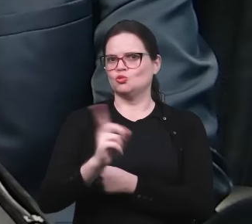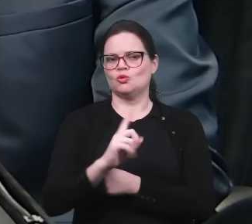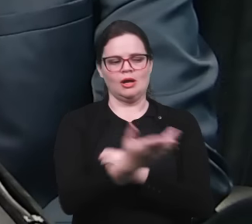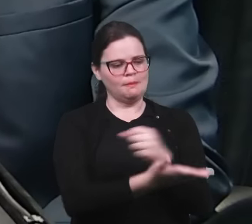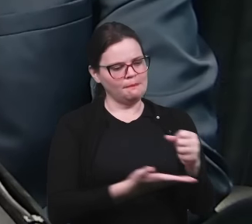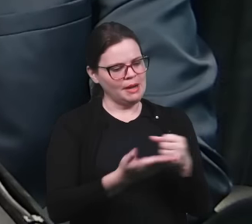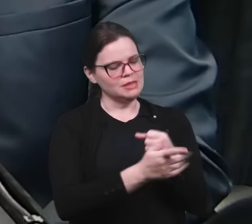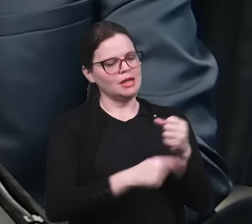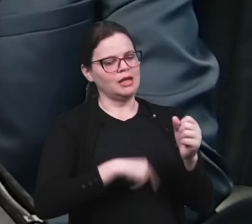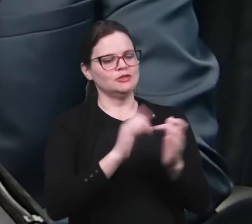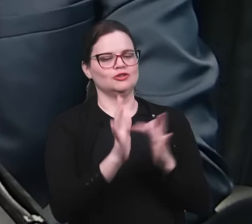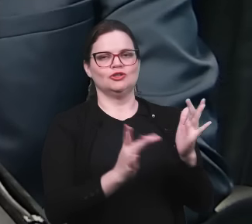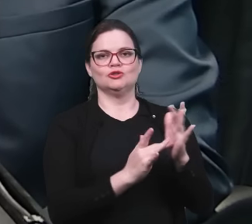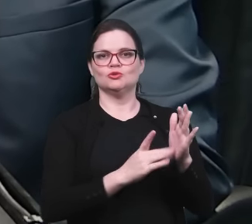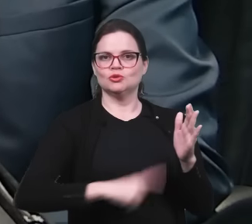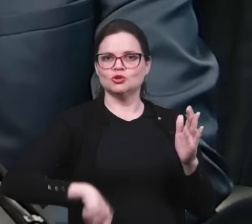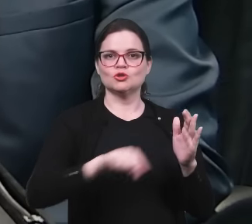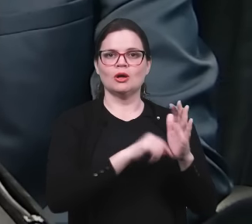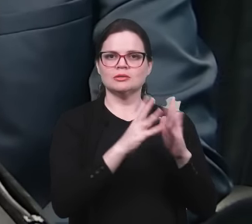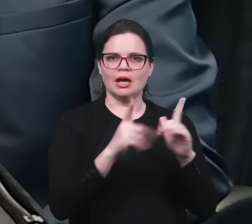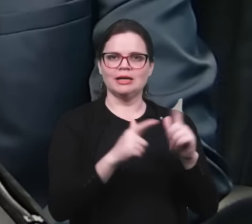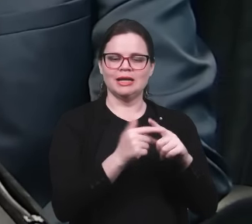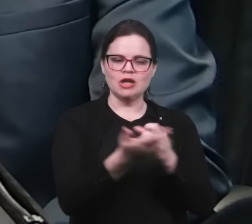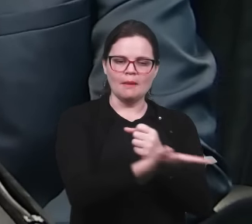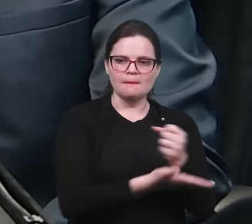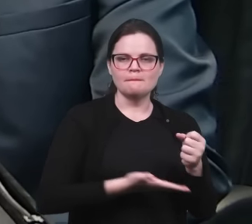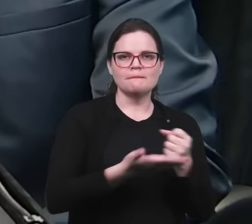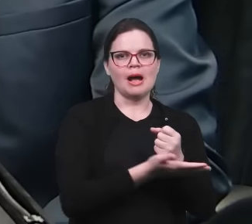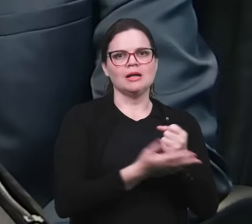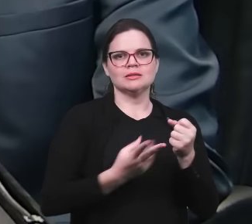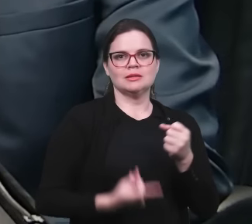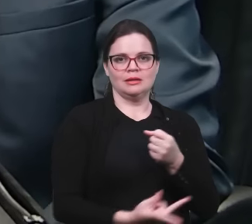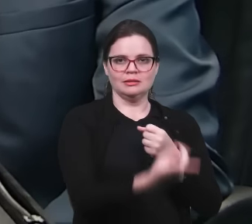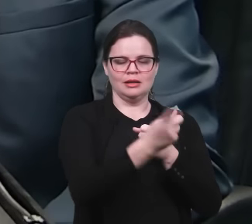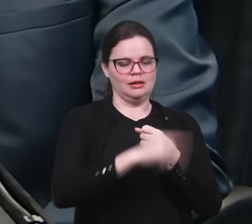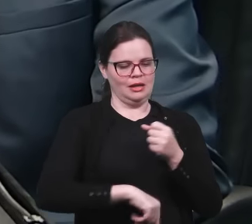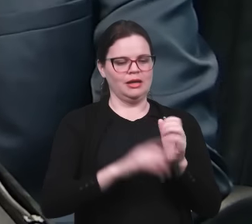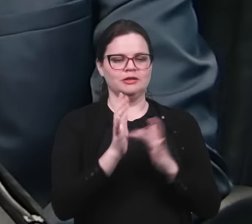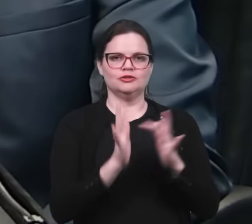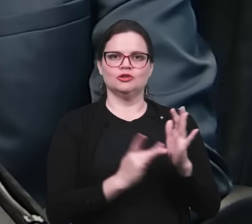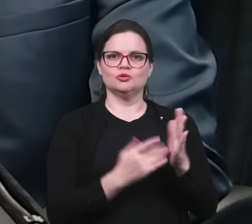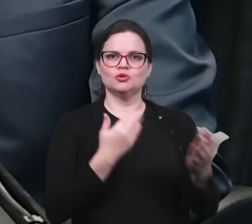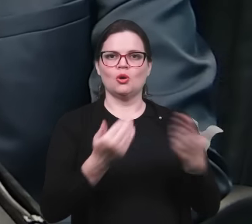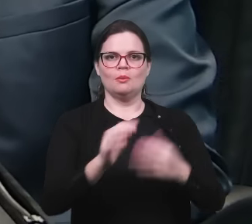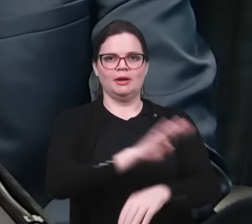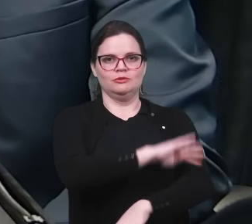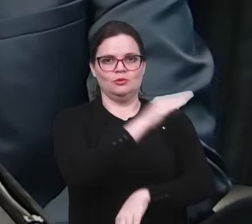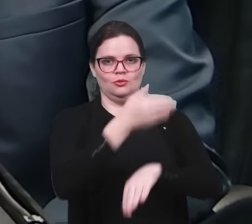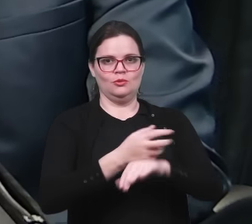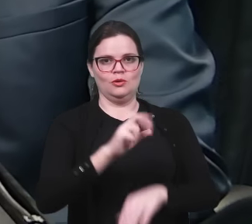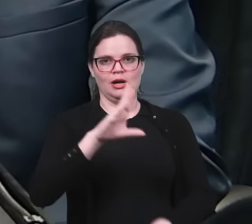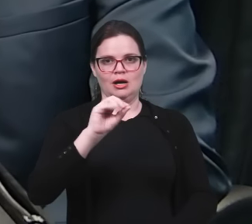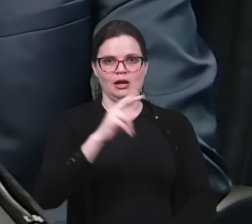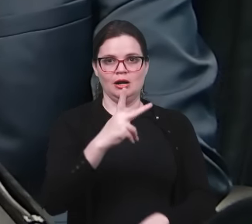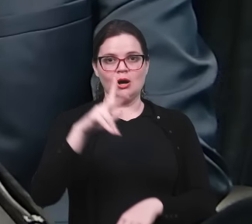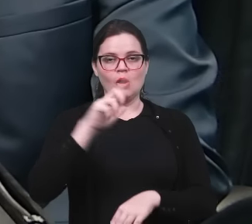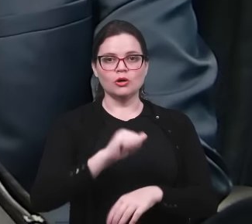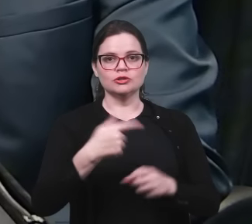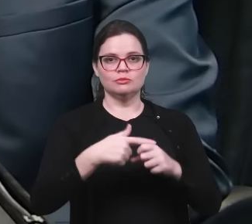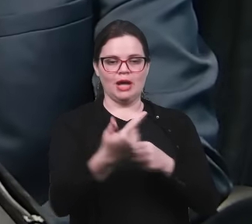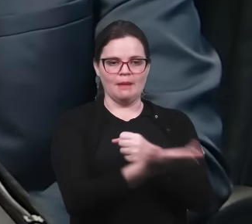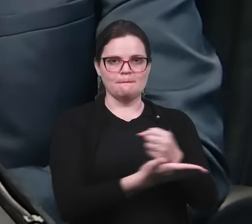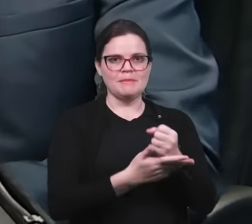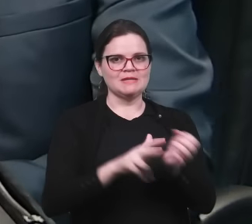é fundamentada em Jesus. Ele é essa rocha eterna. Ele é essa rocha que sustenta toda a história da